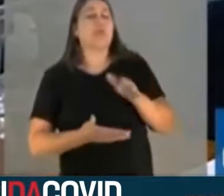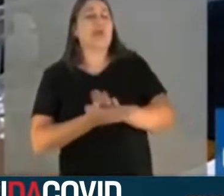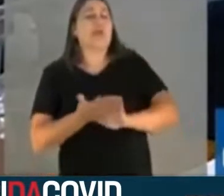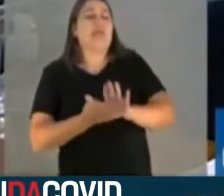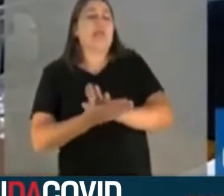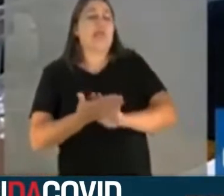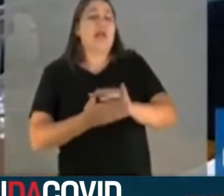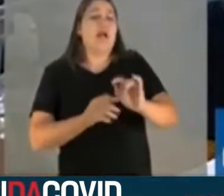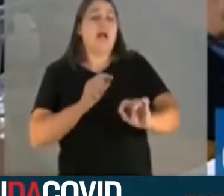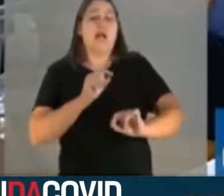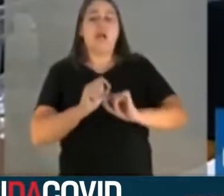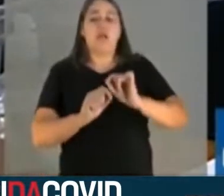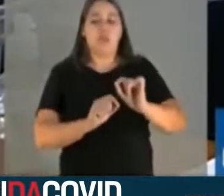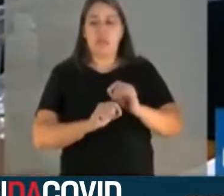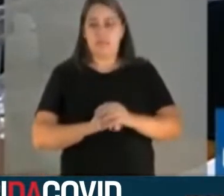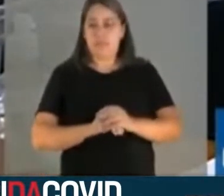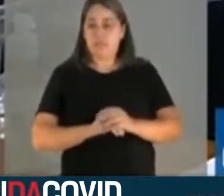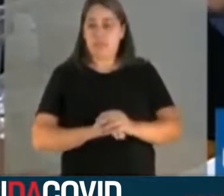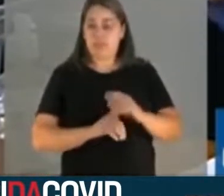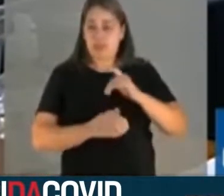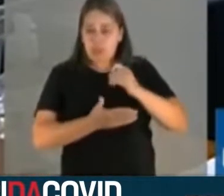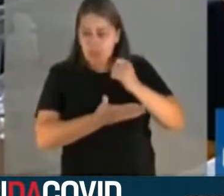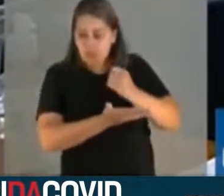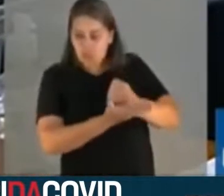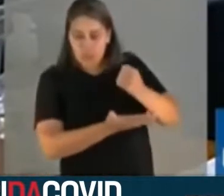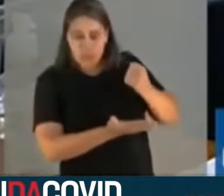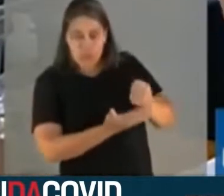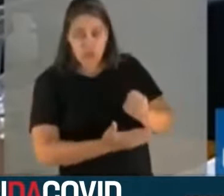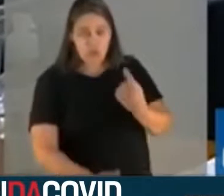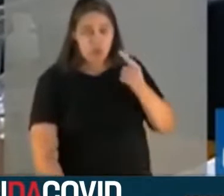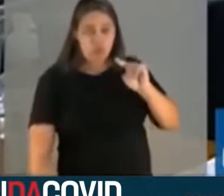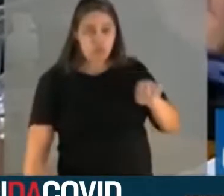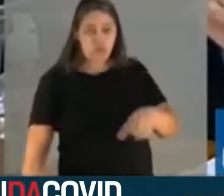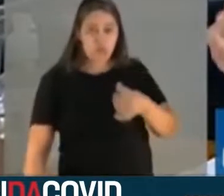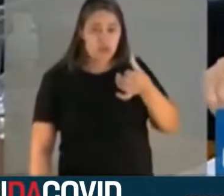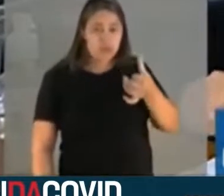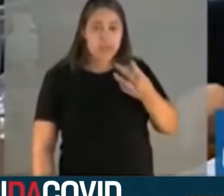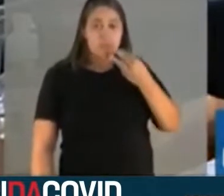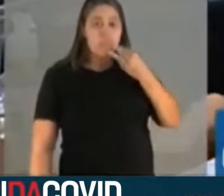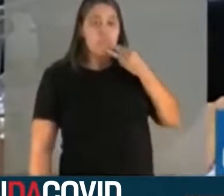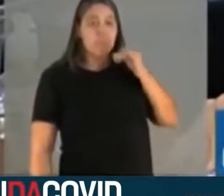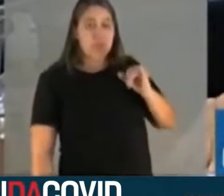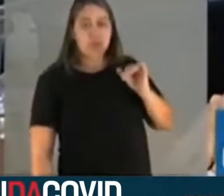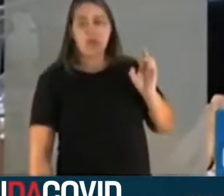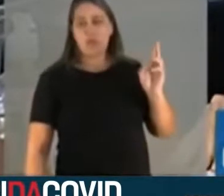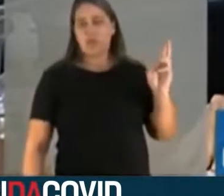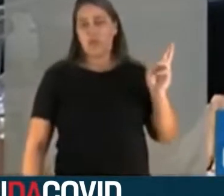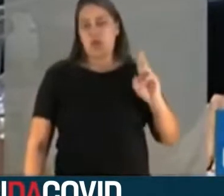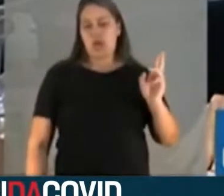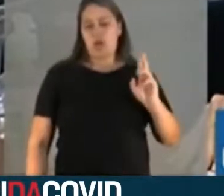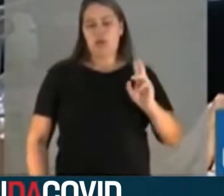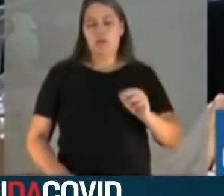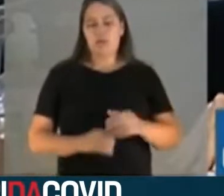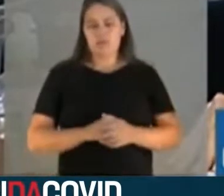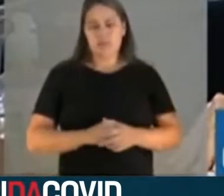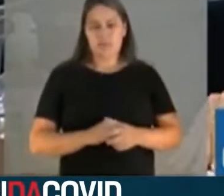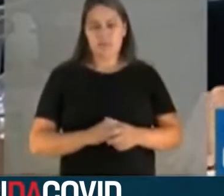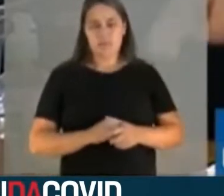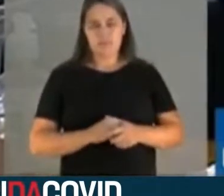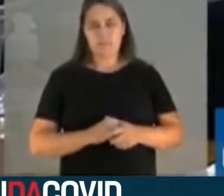ser intermediária de um contrato de 1,6 bilhão de reais,